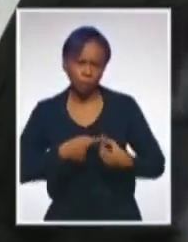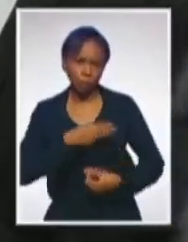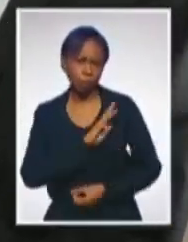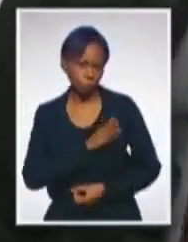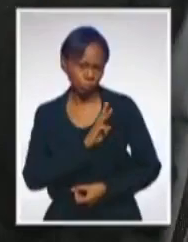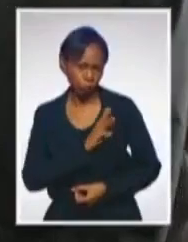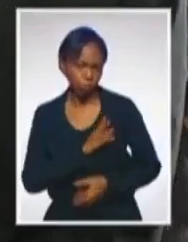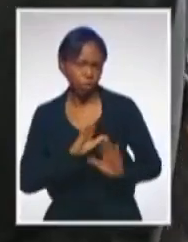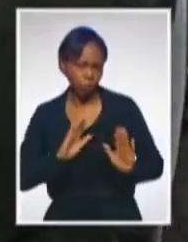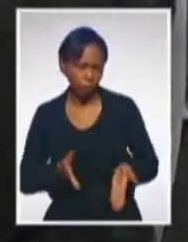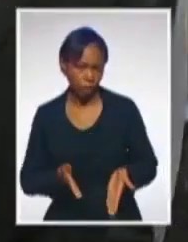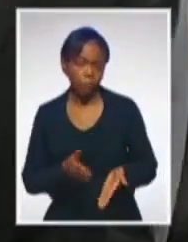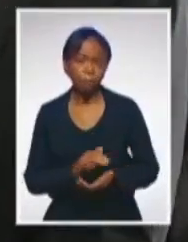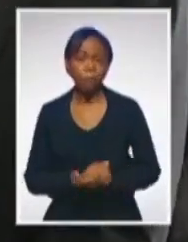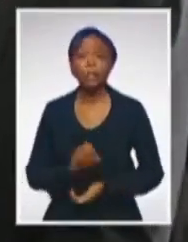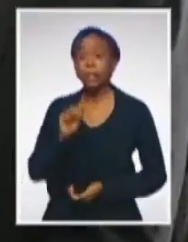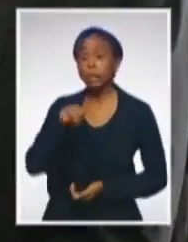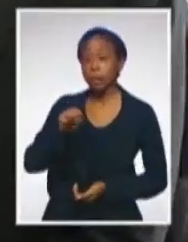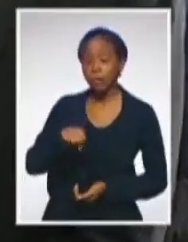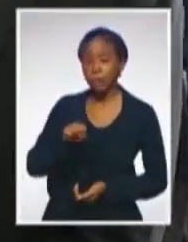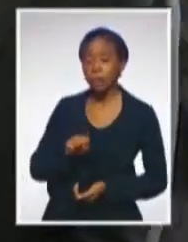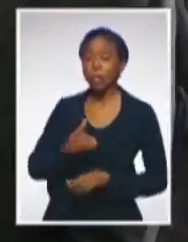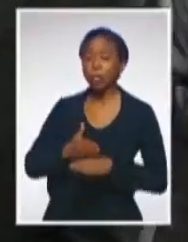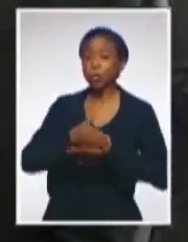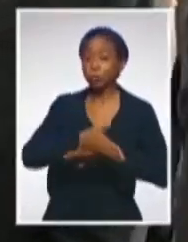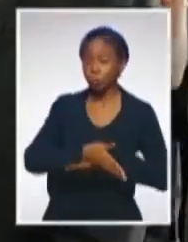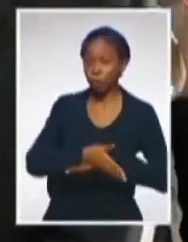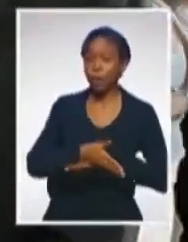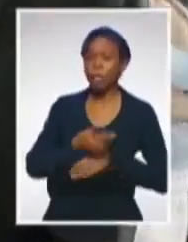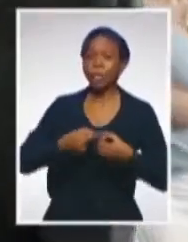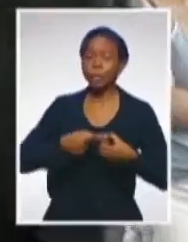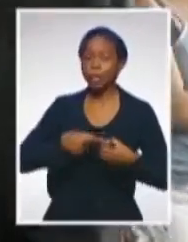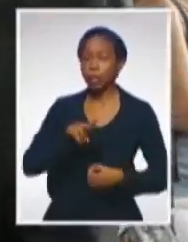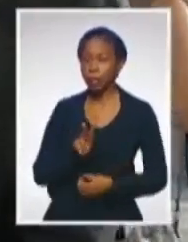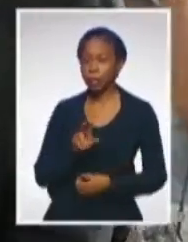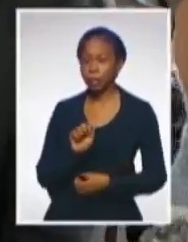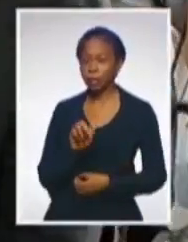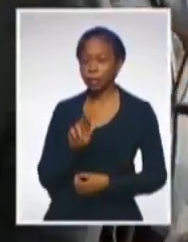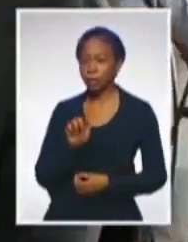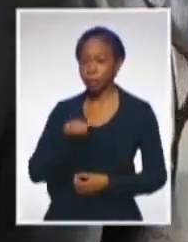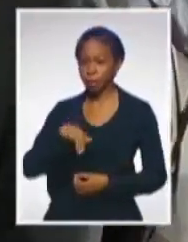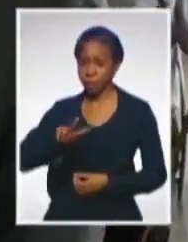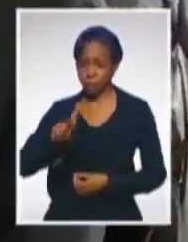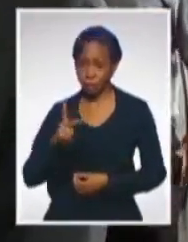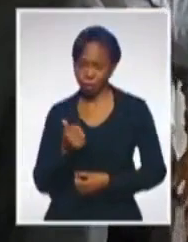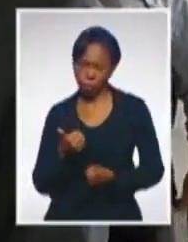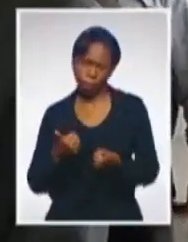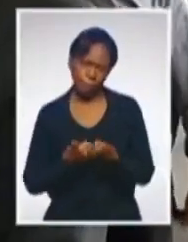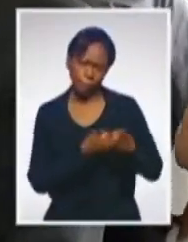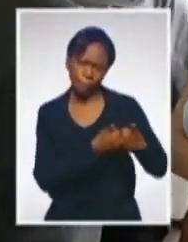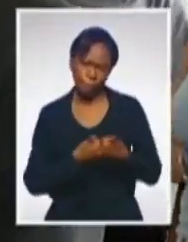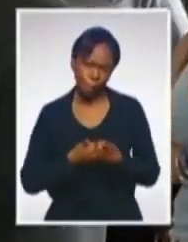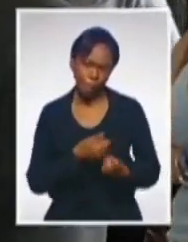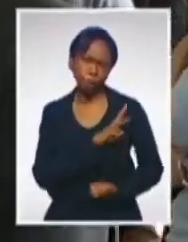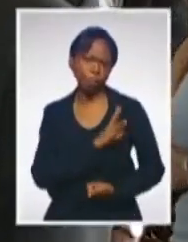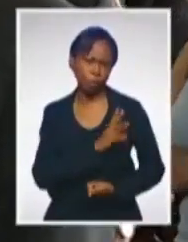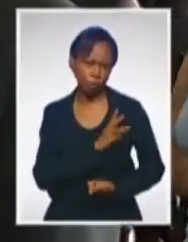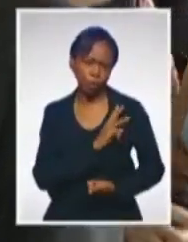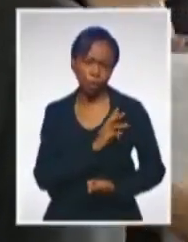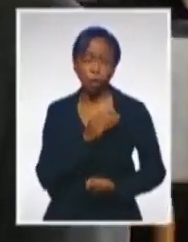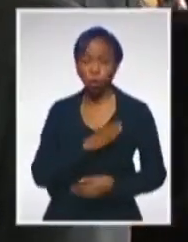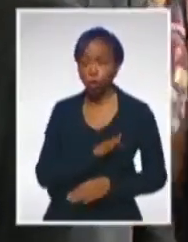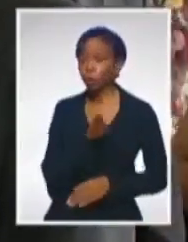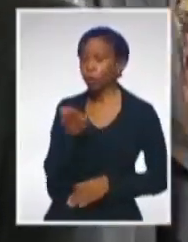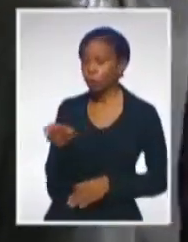de eleito? Ele foi a Varginha, que é 30 quilômetros, muito próximo a Três Corações, e fomos lá recebê-lo, né? E